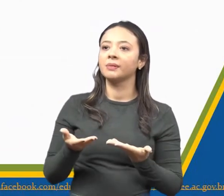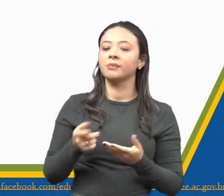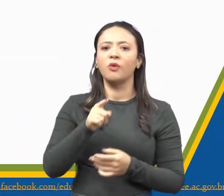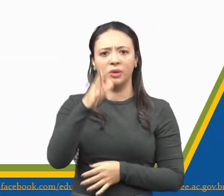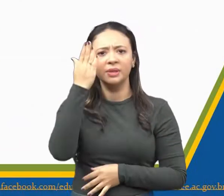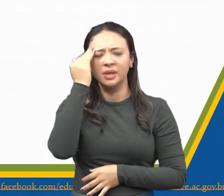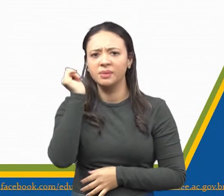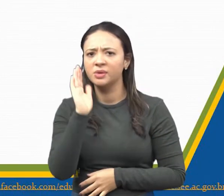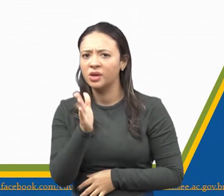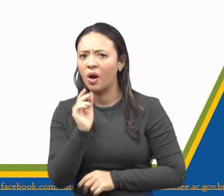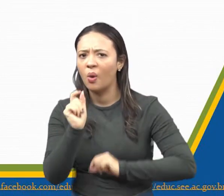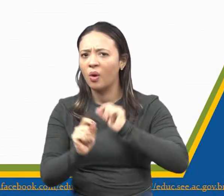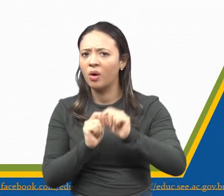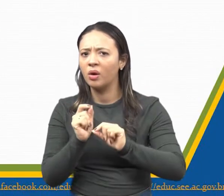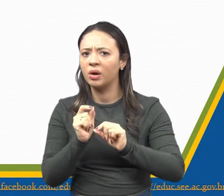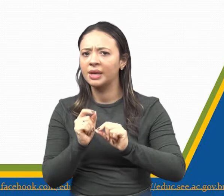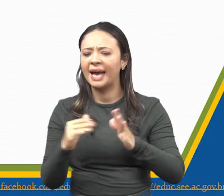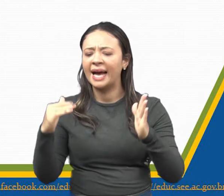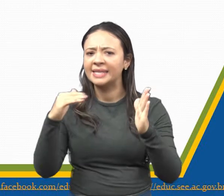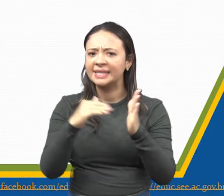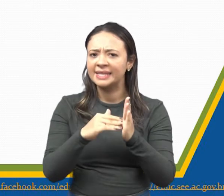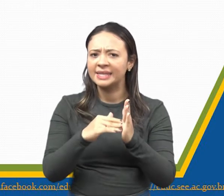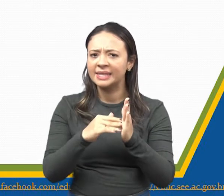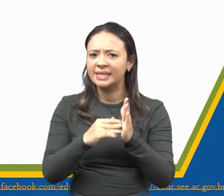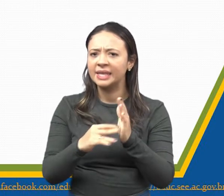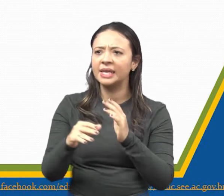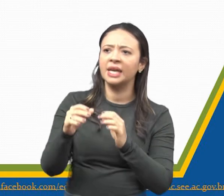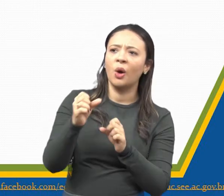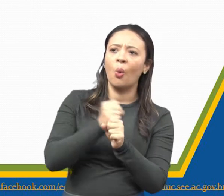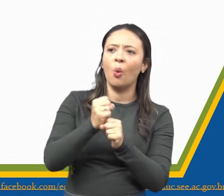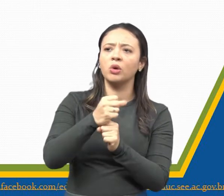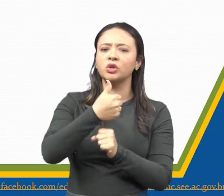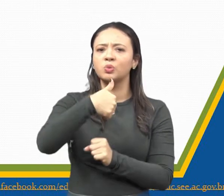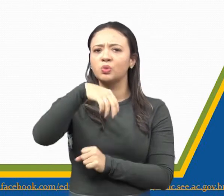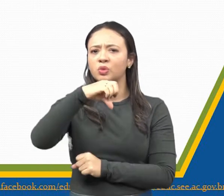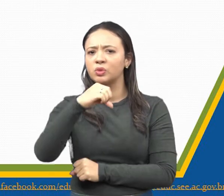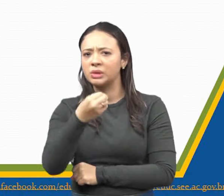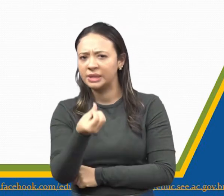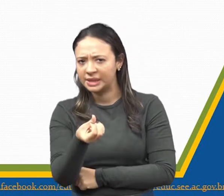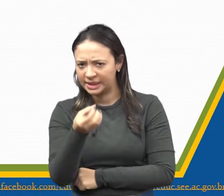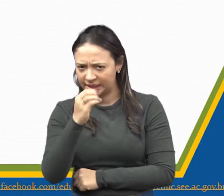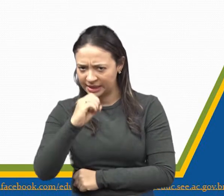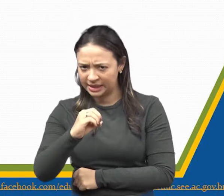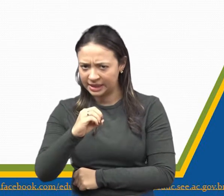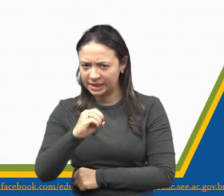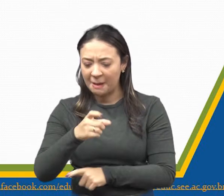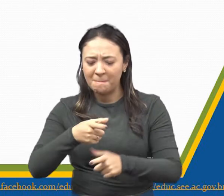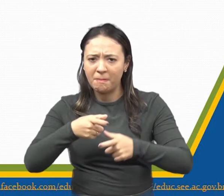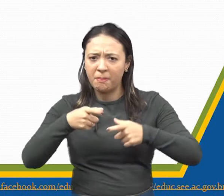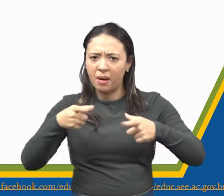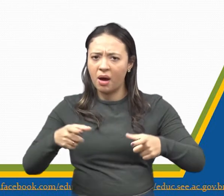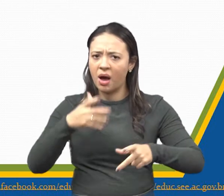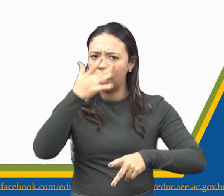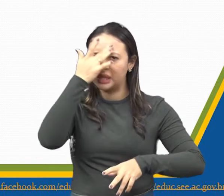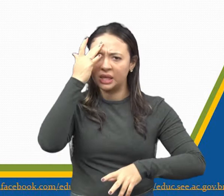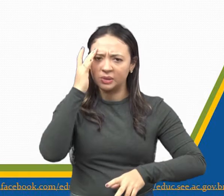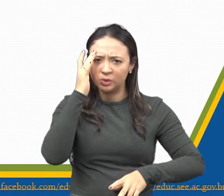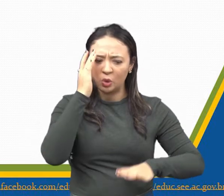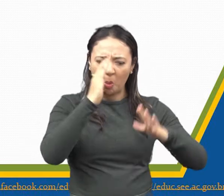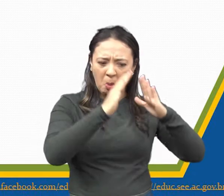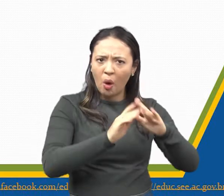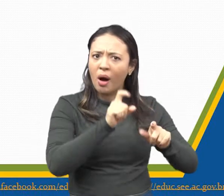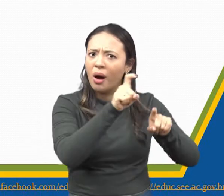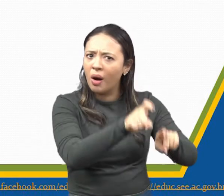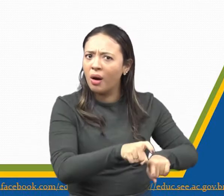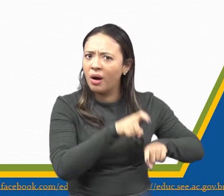Você sabia que até a década de 1960, a maioria da população morava no